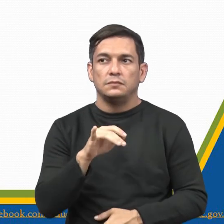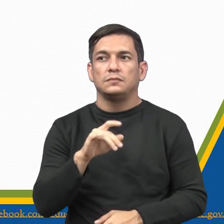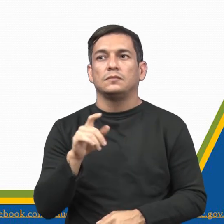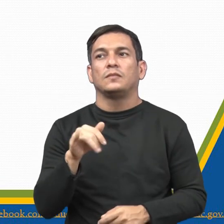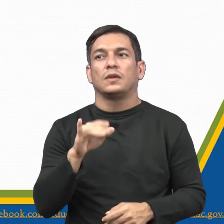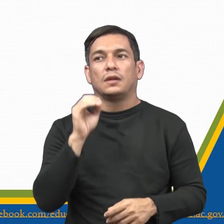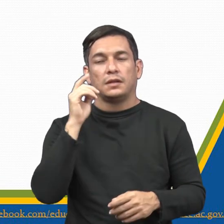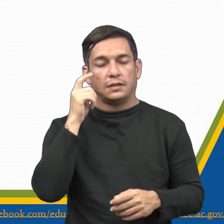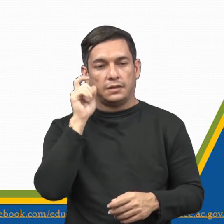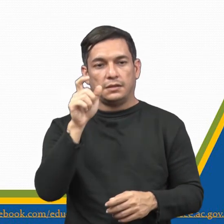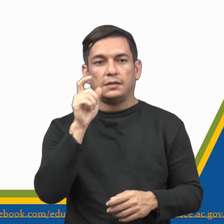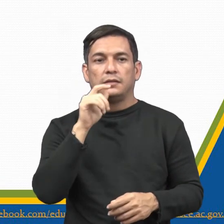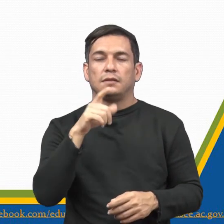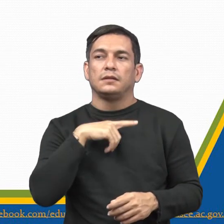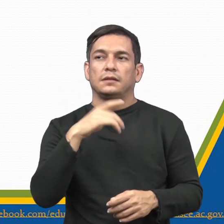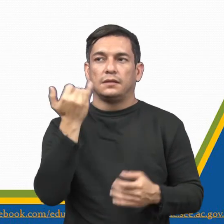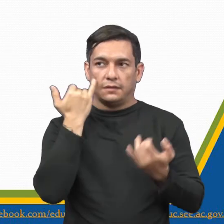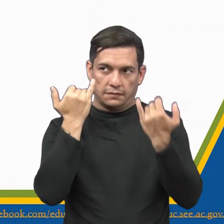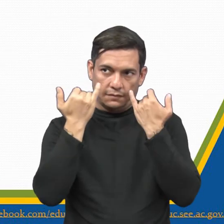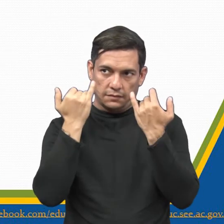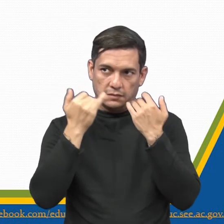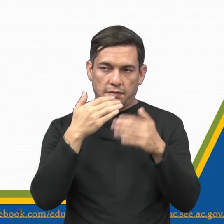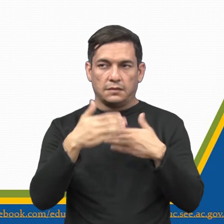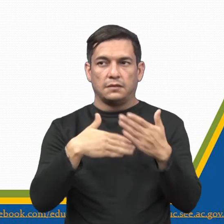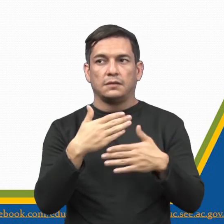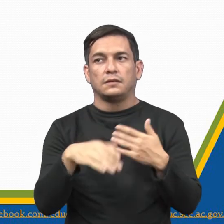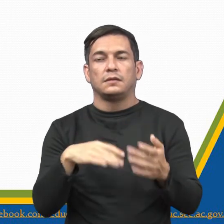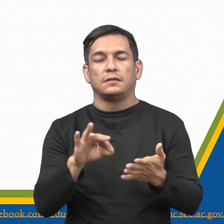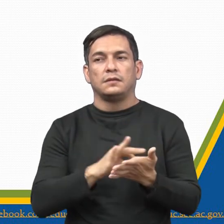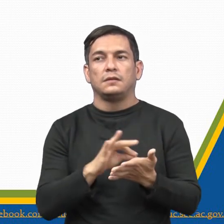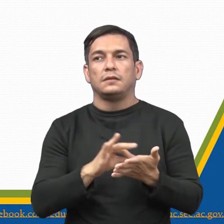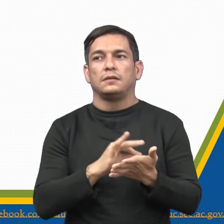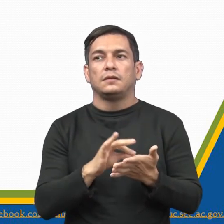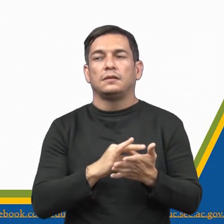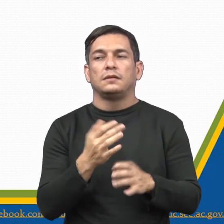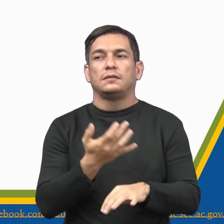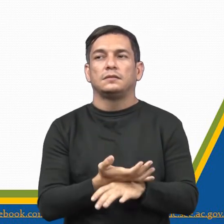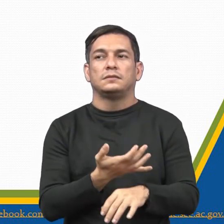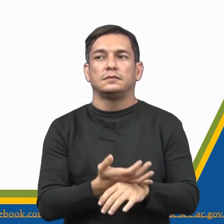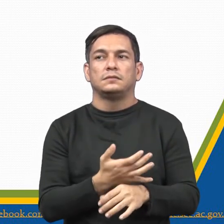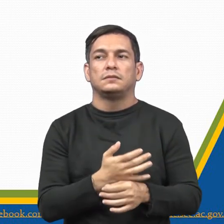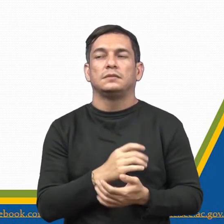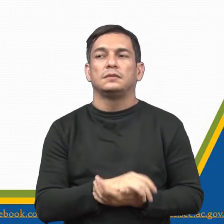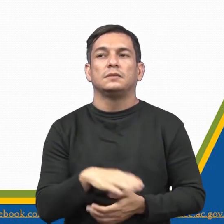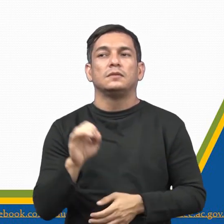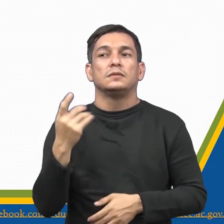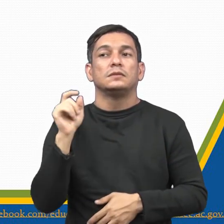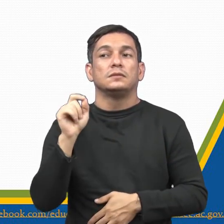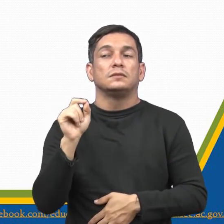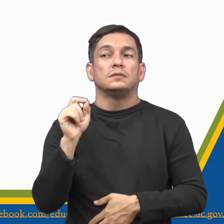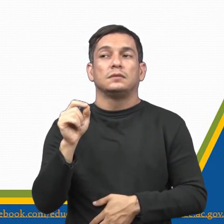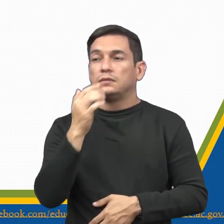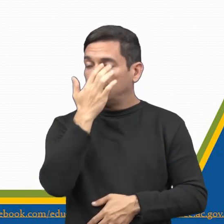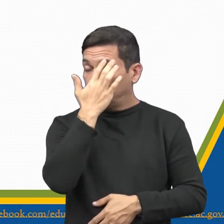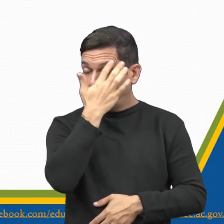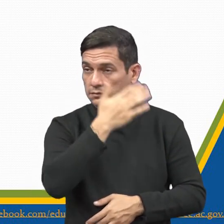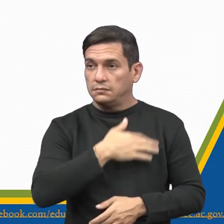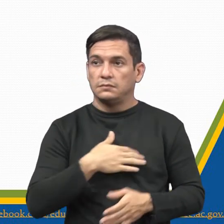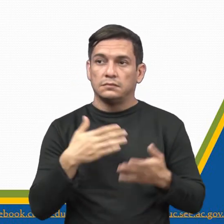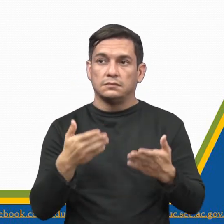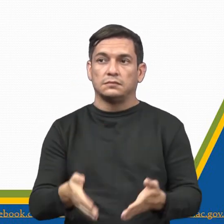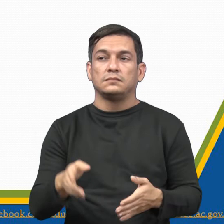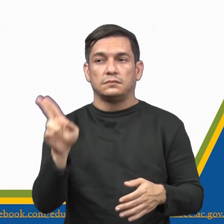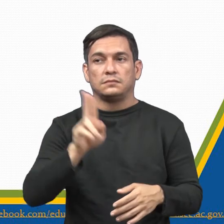está interessado em obter informações sobre o processo de matrícula em disciplinas eletivas. Aconteceu que, chegando